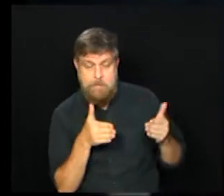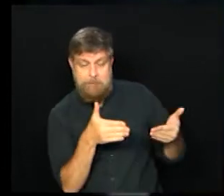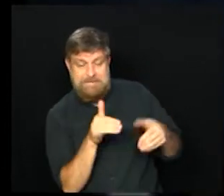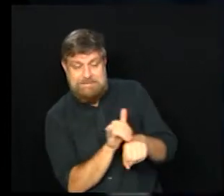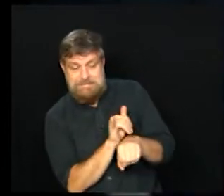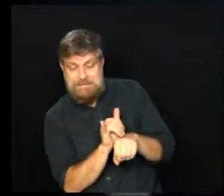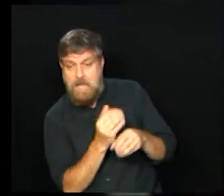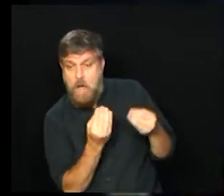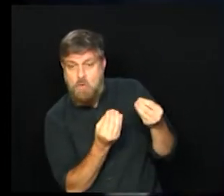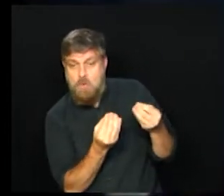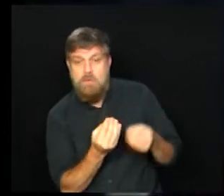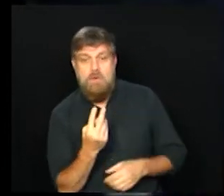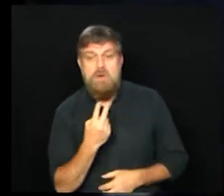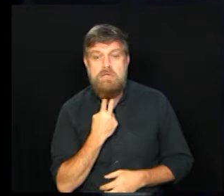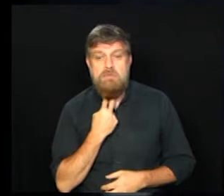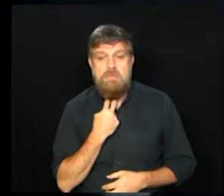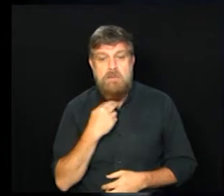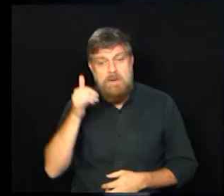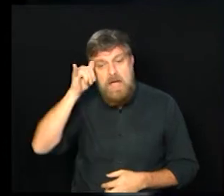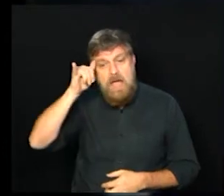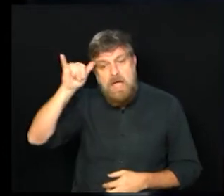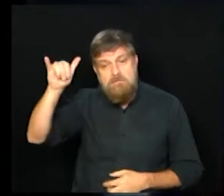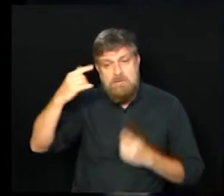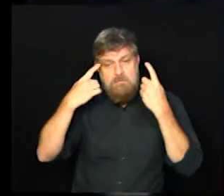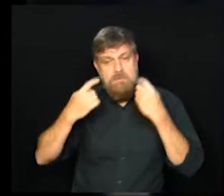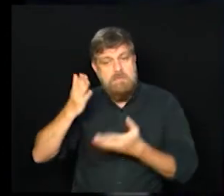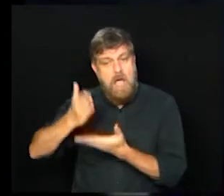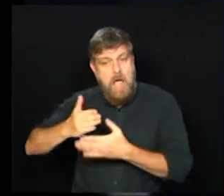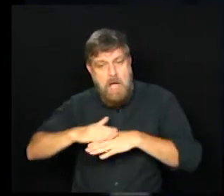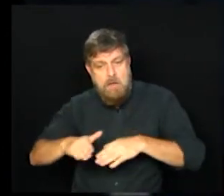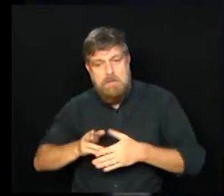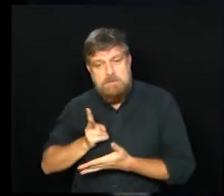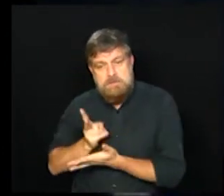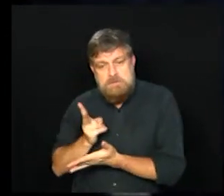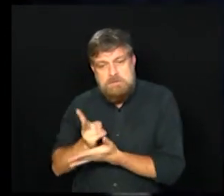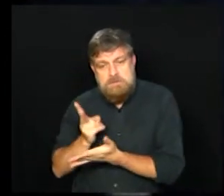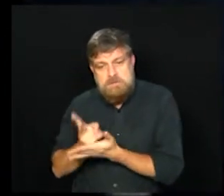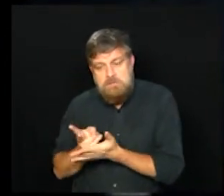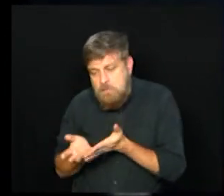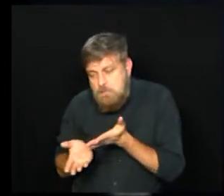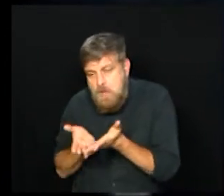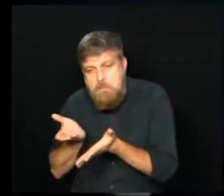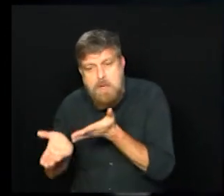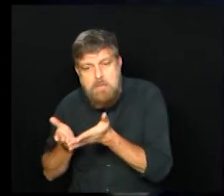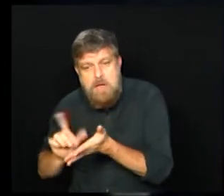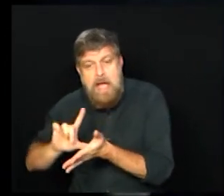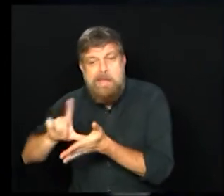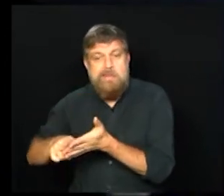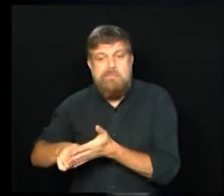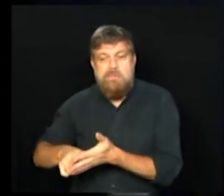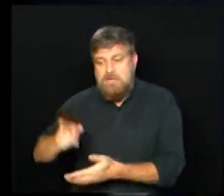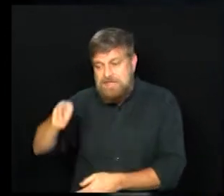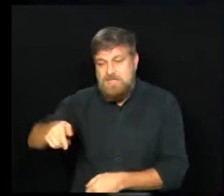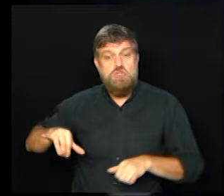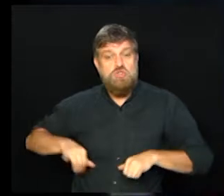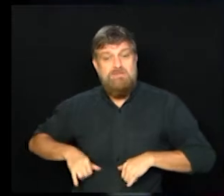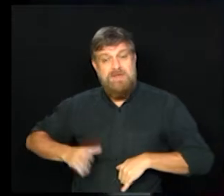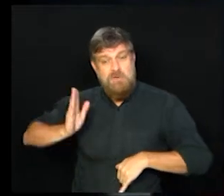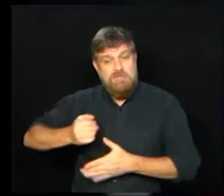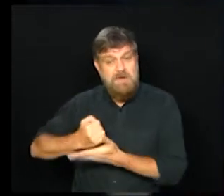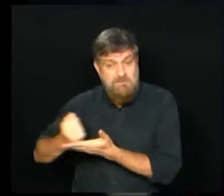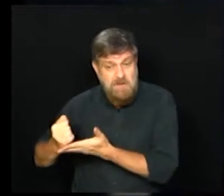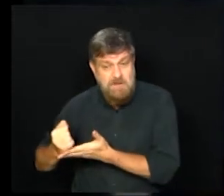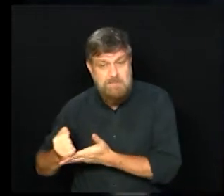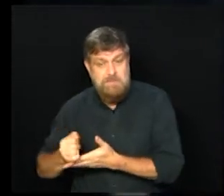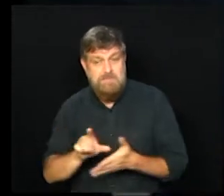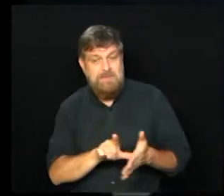não vamos conseguir combater a violência se a gente só ficar atuando depois que já aconteceu a violência. Né? Nós precisamos